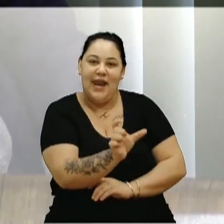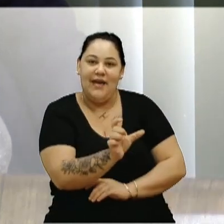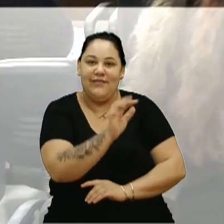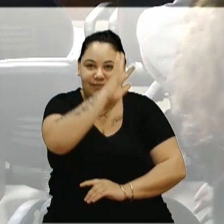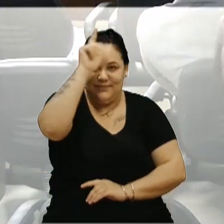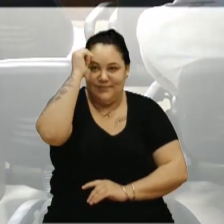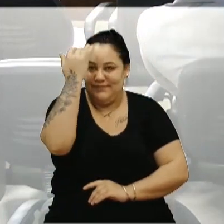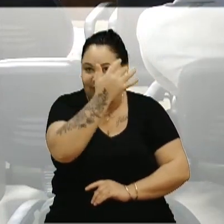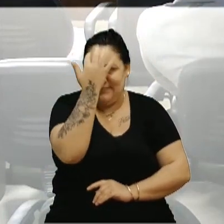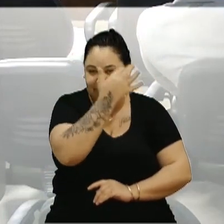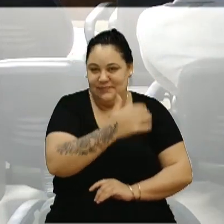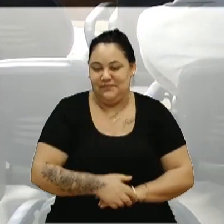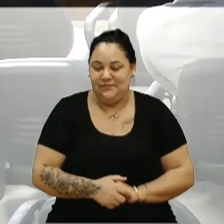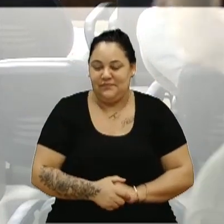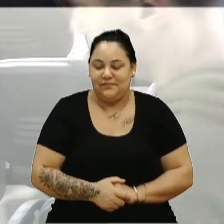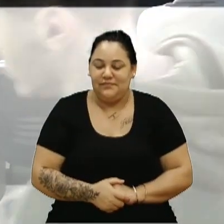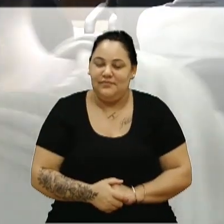boas-vindas também.